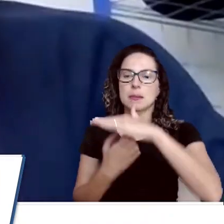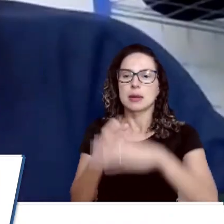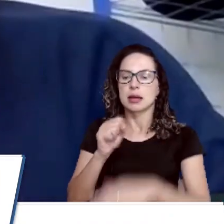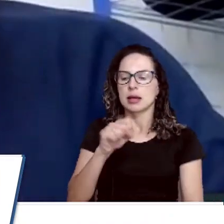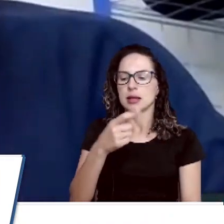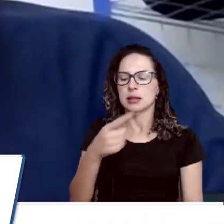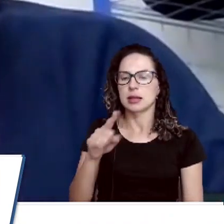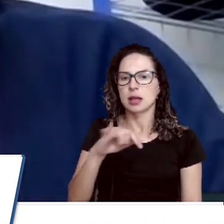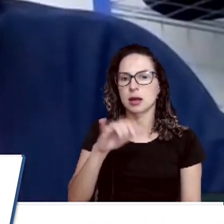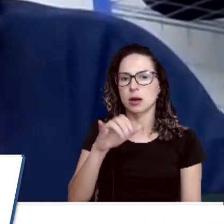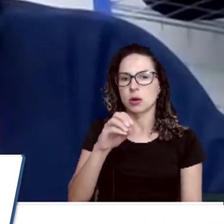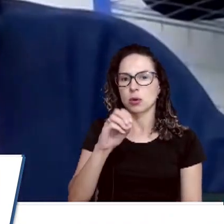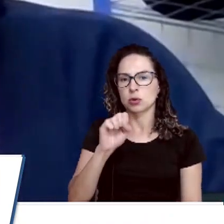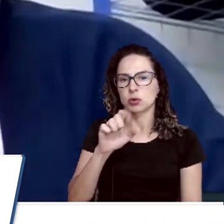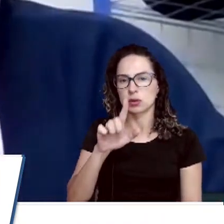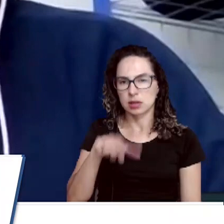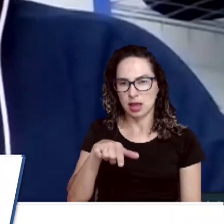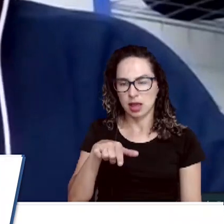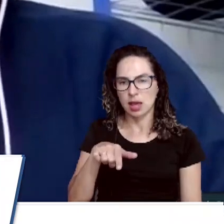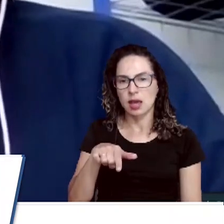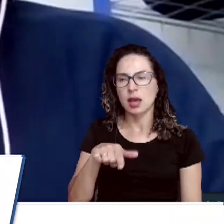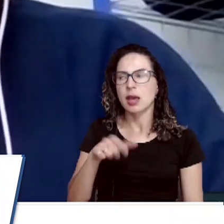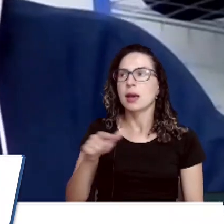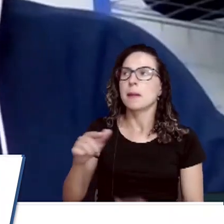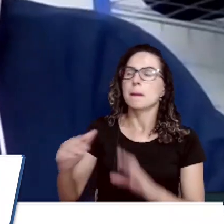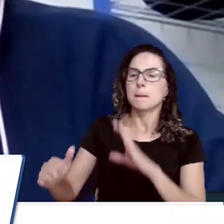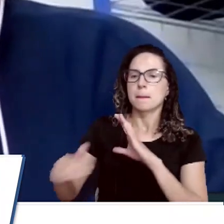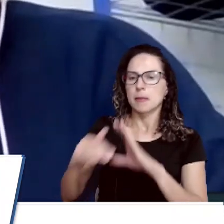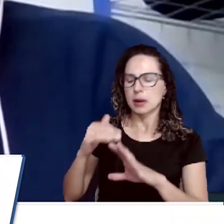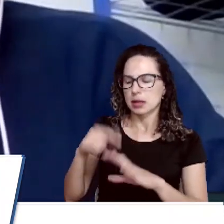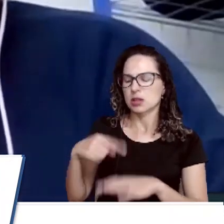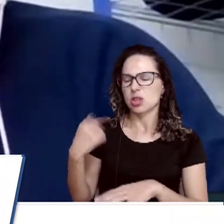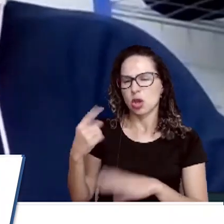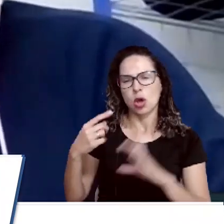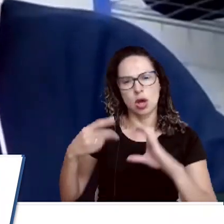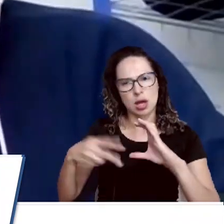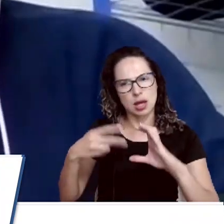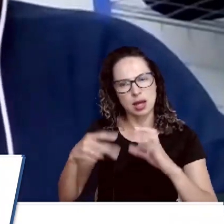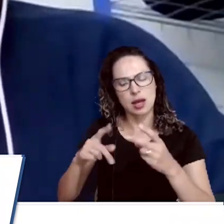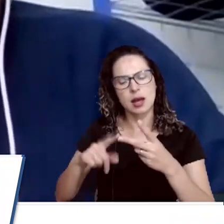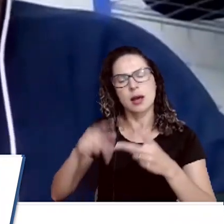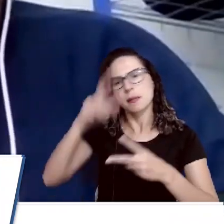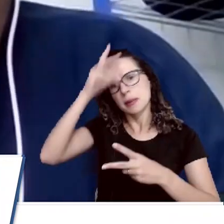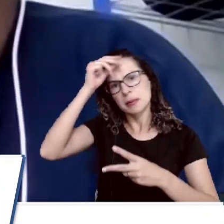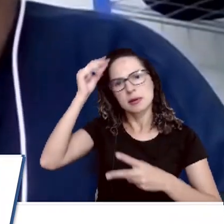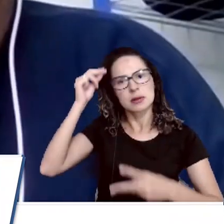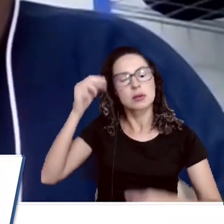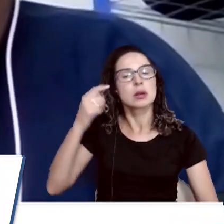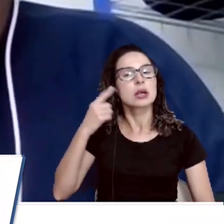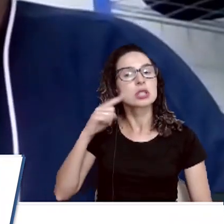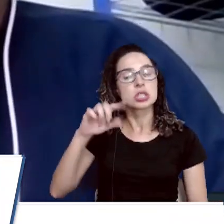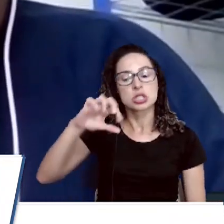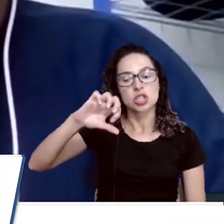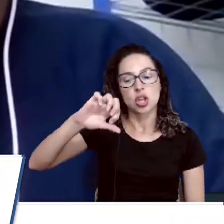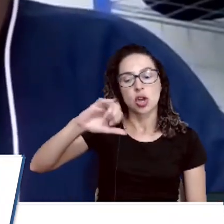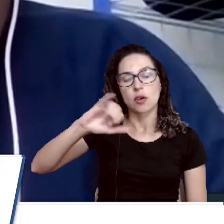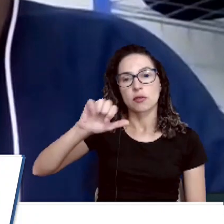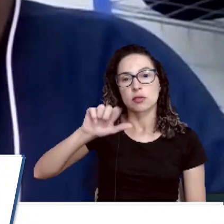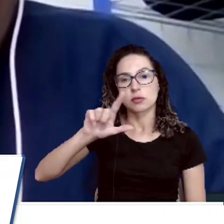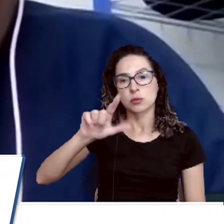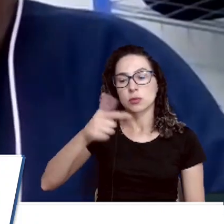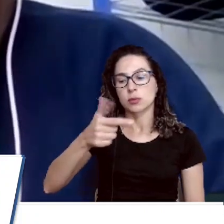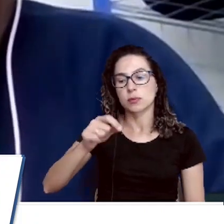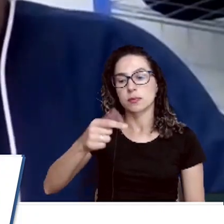a nós, a Câmara, a Prefeitura, em 9 de julho de 2022, um acréscimo